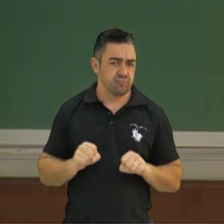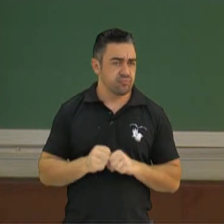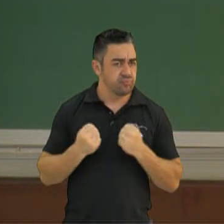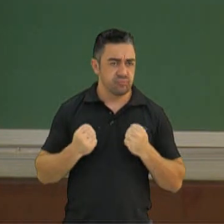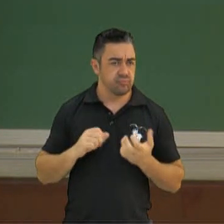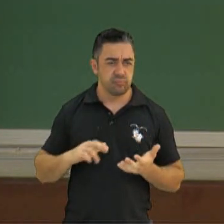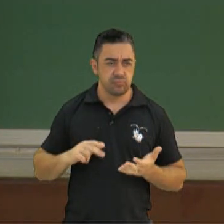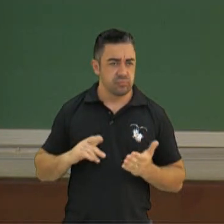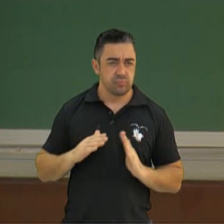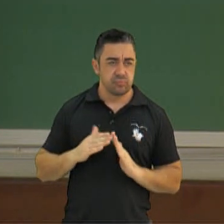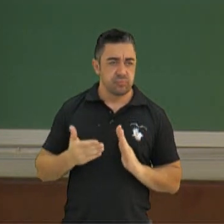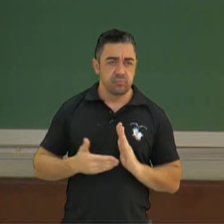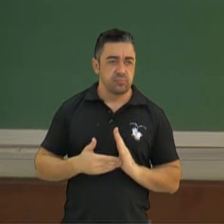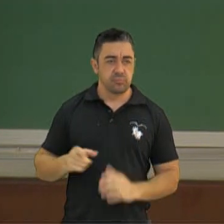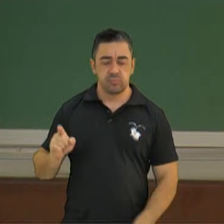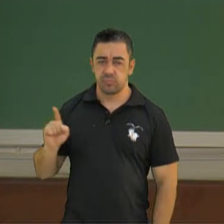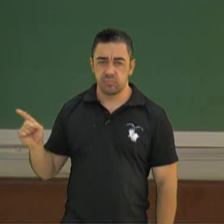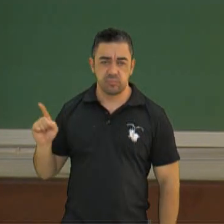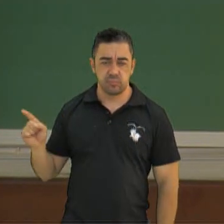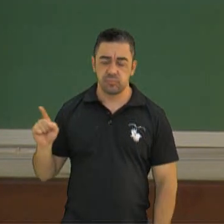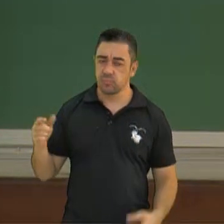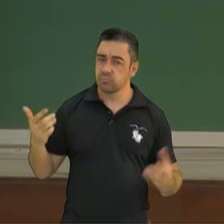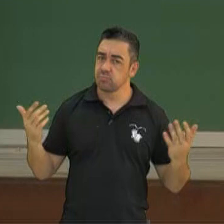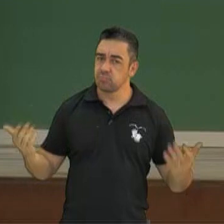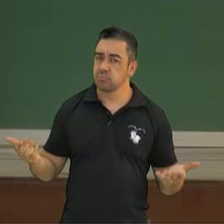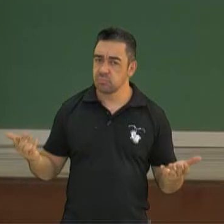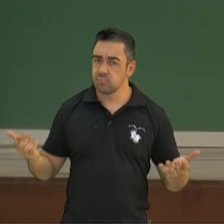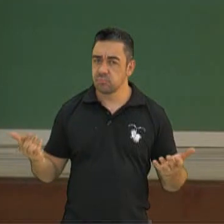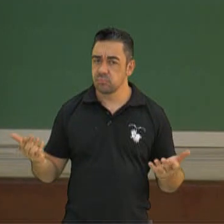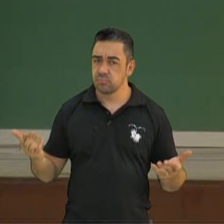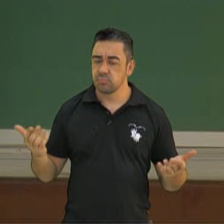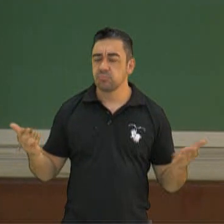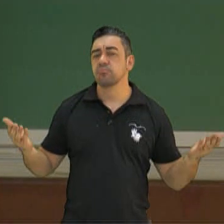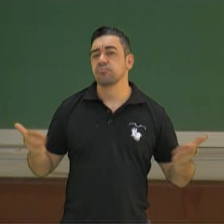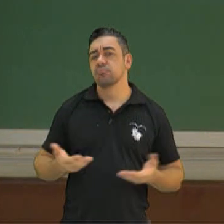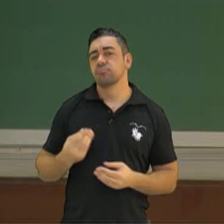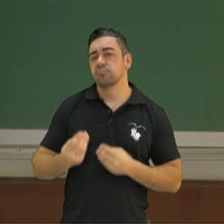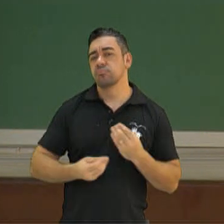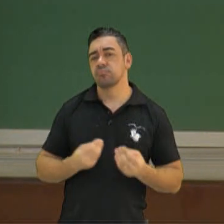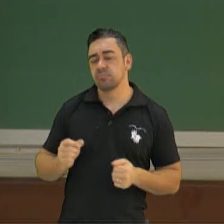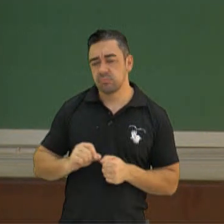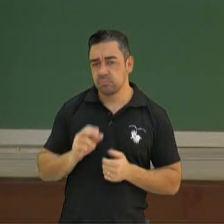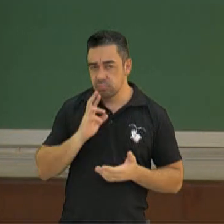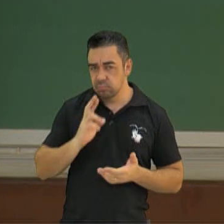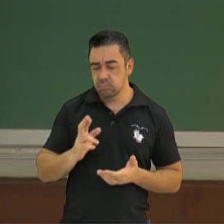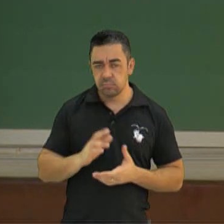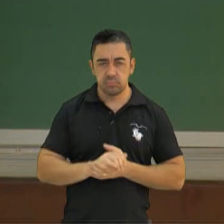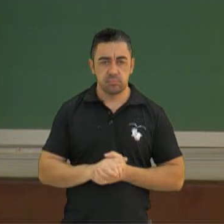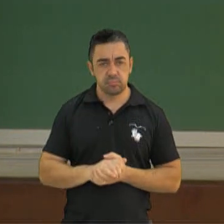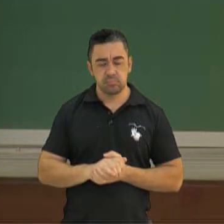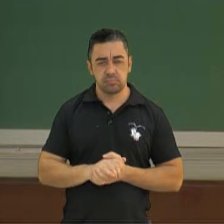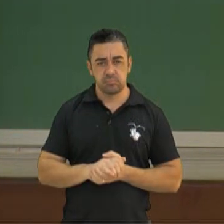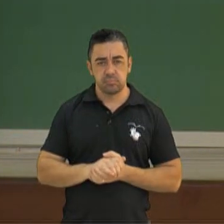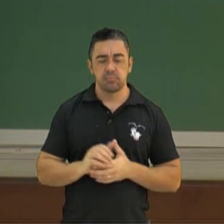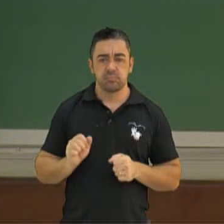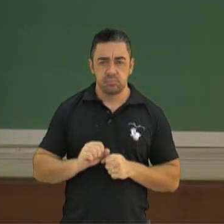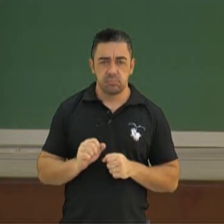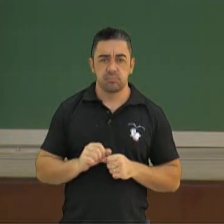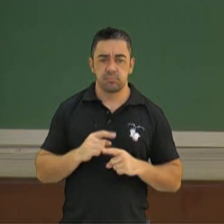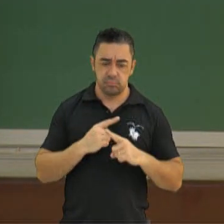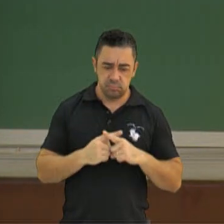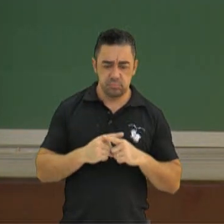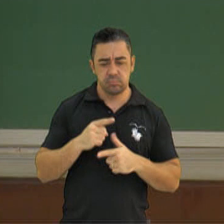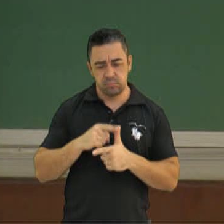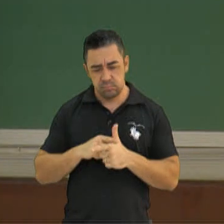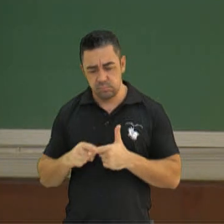número inteiro, né? A gente olha ali, até escrever, olha, não é um número inteiro. E agora, como é que eu faço para resolver? Eu vou ter que ficar multiplicando e dividindo por